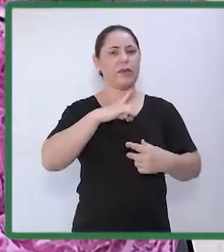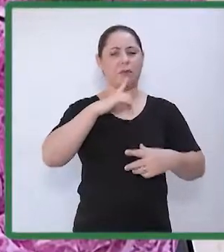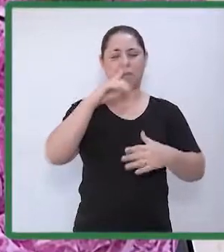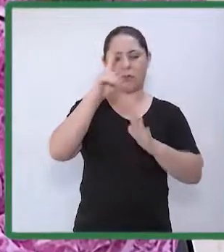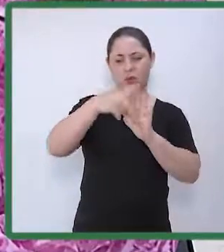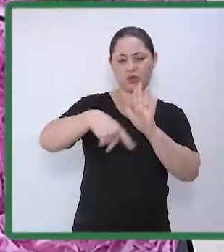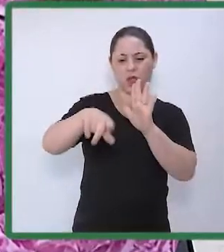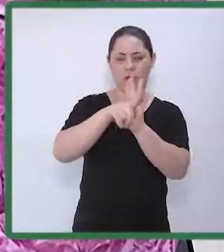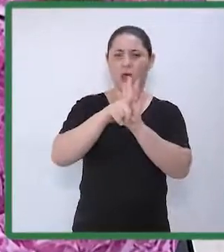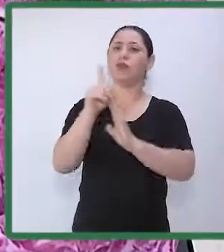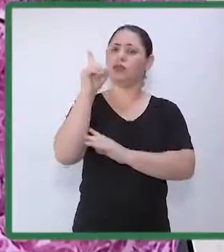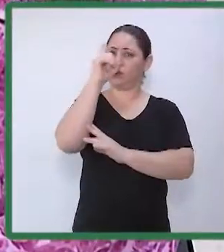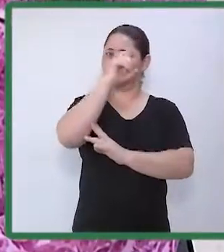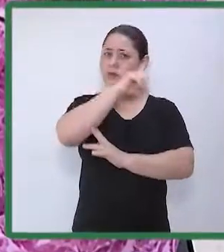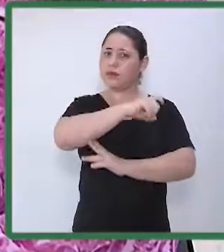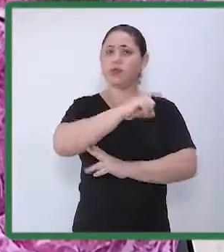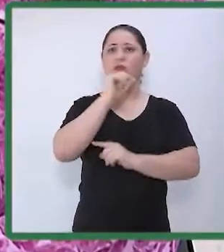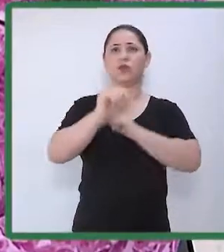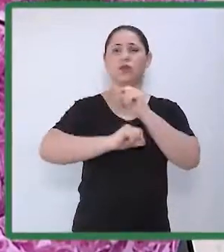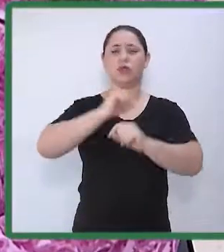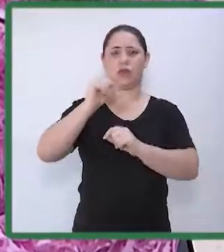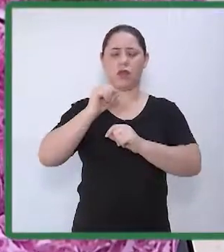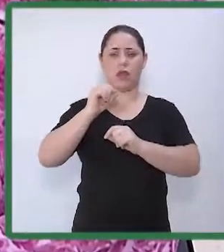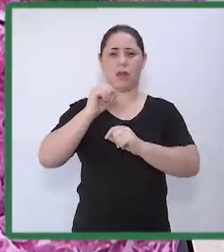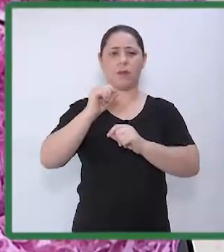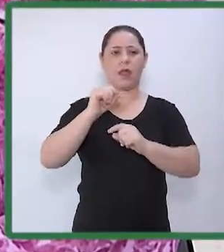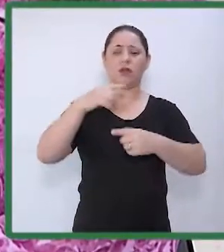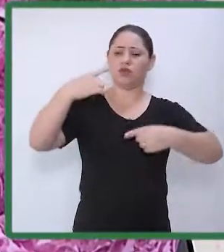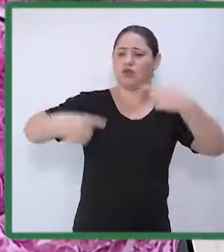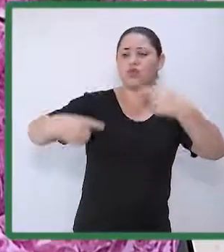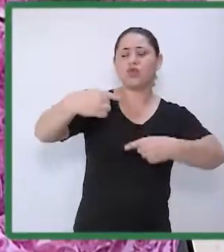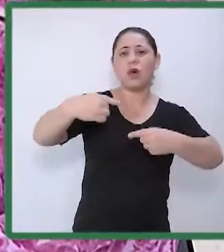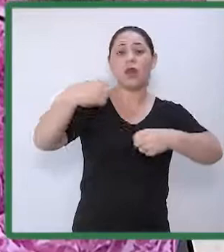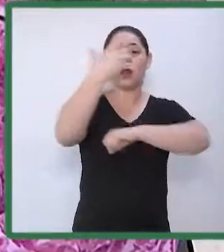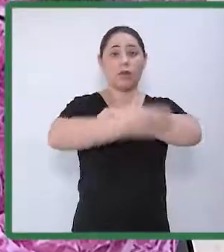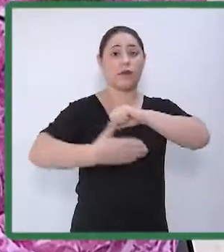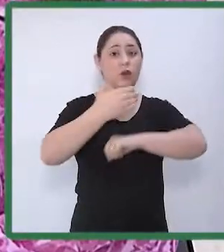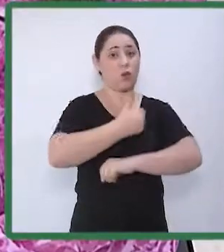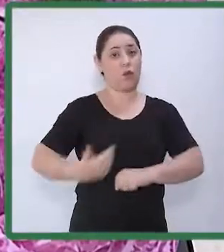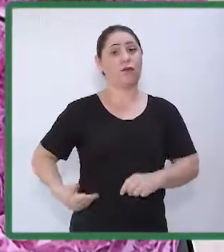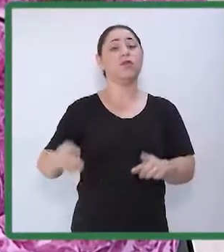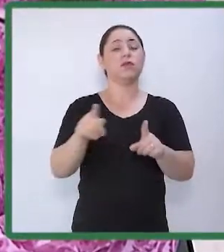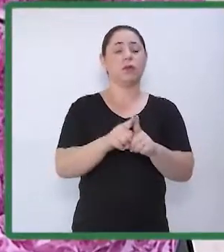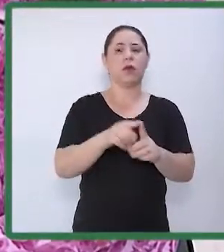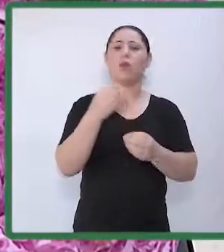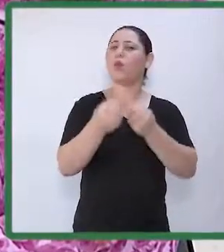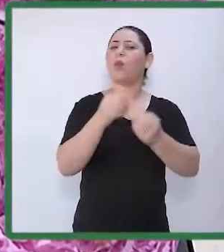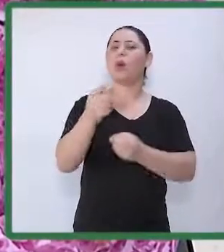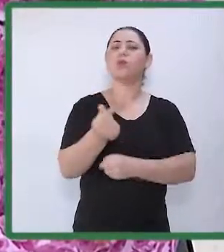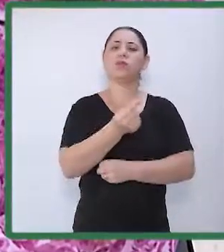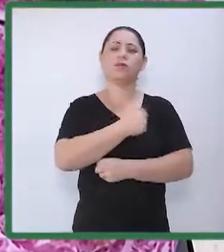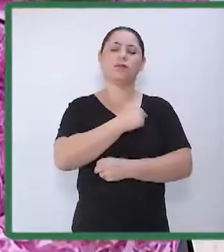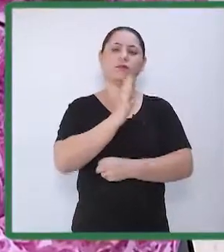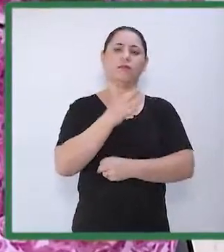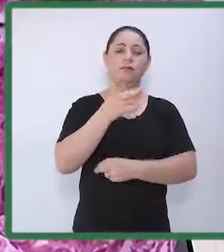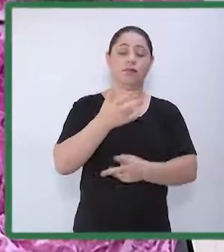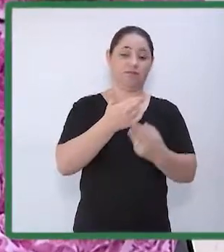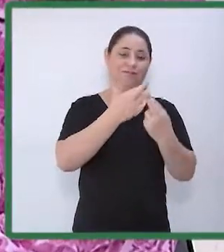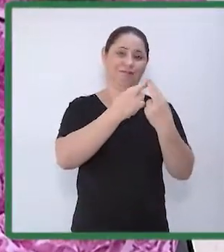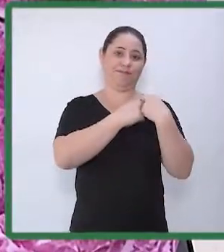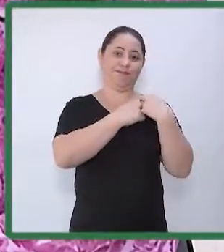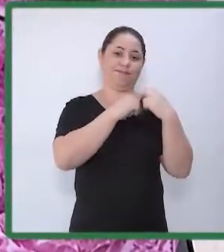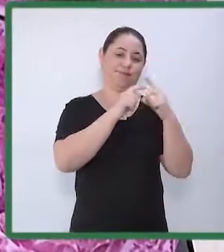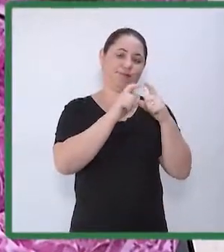embates, projetos difíceis de serem encarados e defender do governo também. Como é que a senhora assume já com